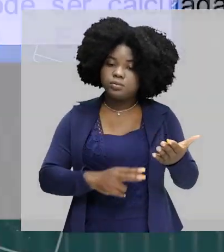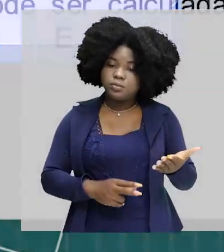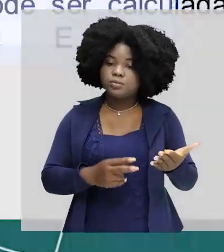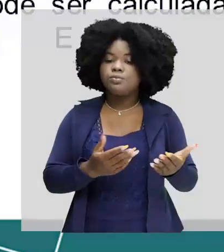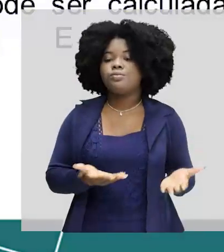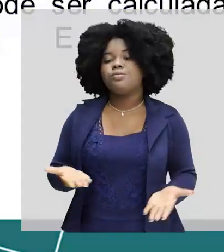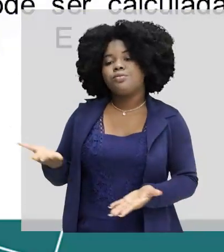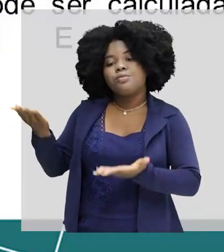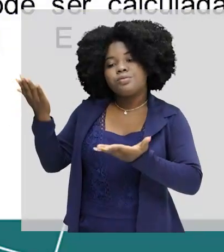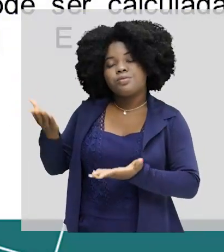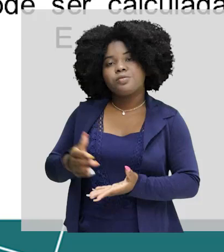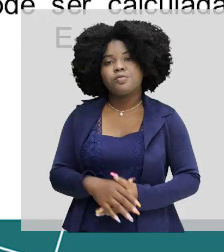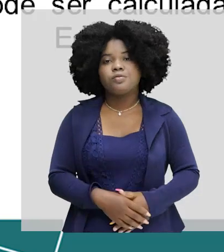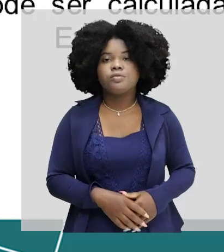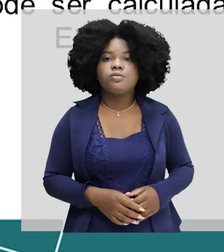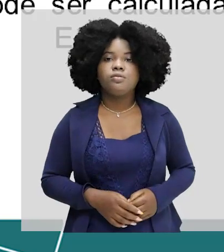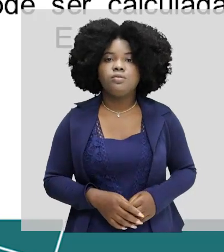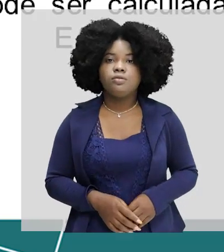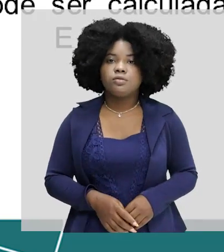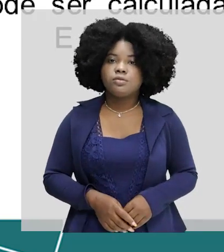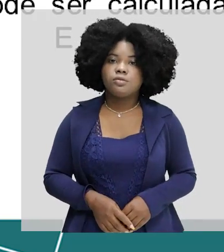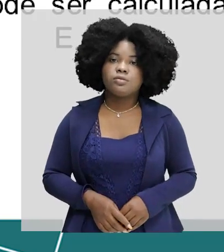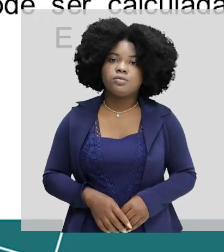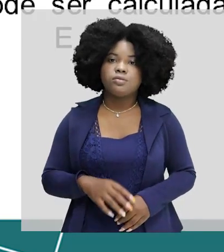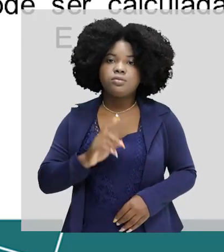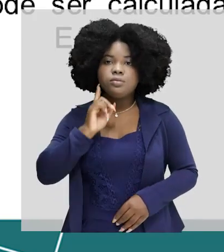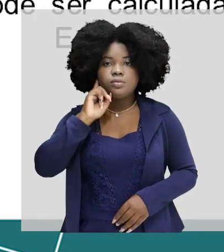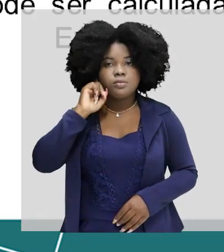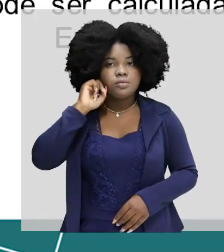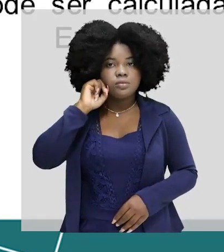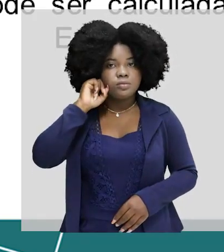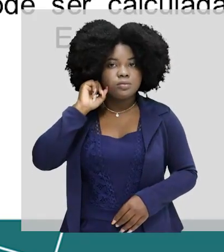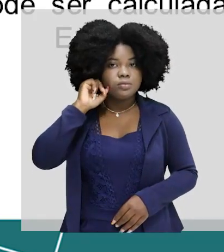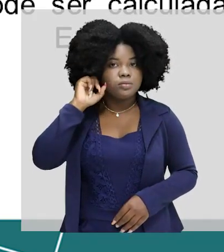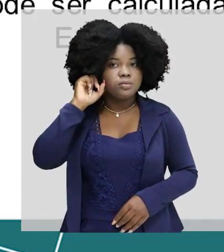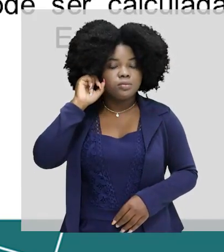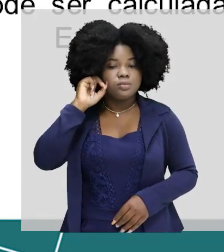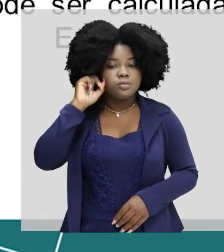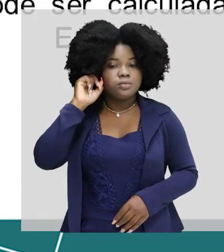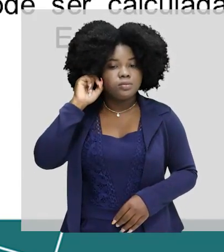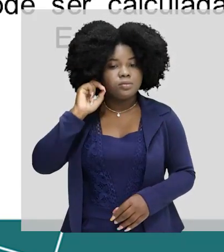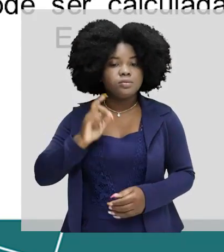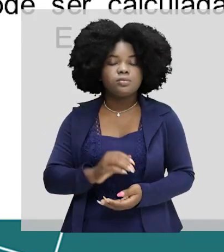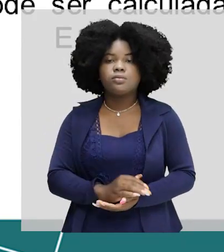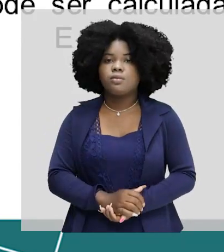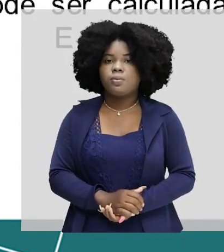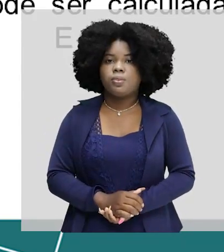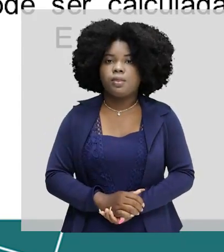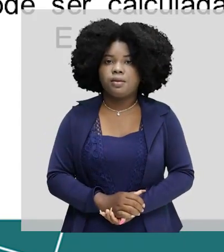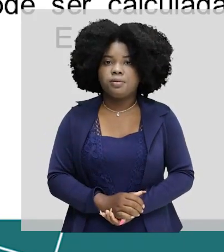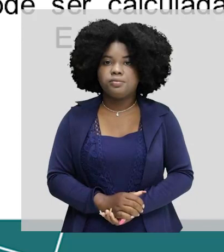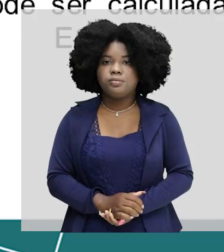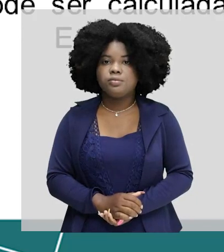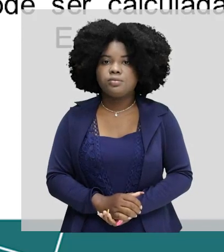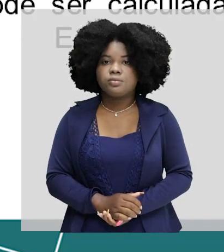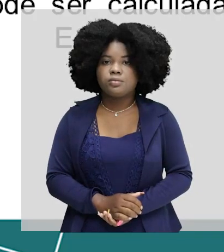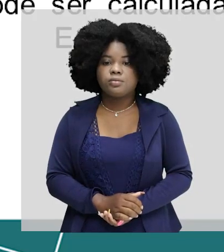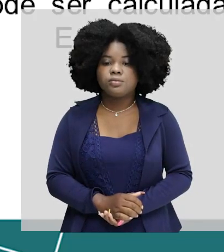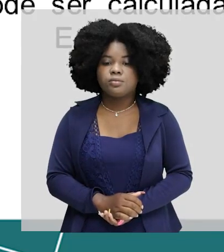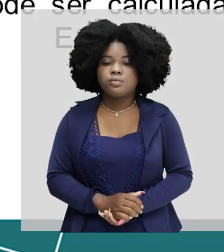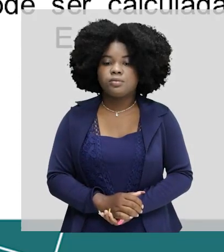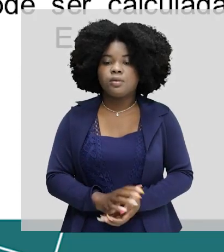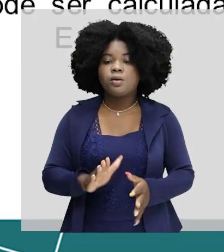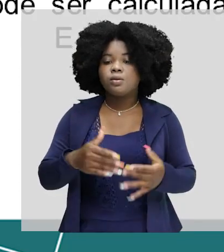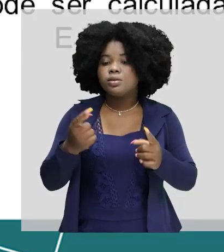primeiramente, olha só, a energia nuclear, ela está na força que mantém os componentes dos átomos unidos. Quais são